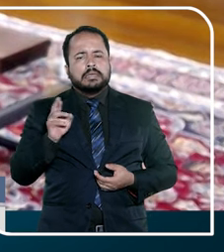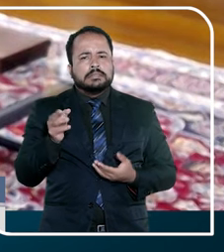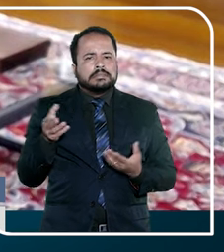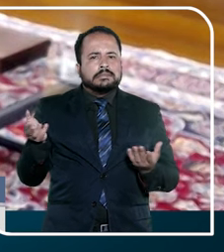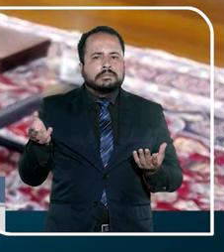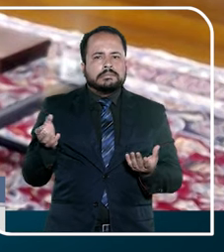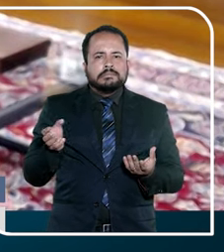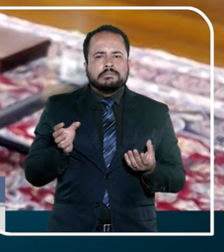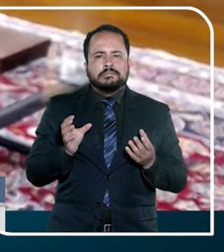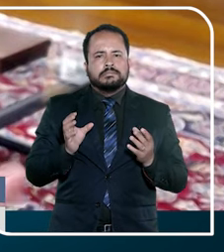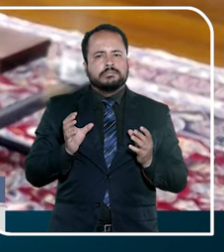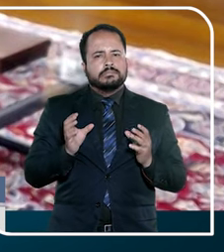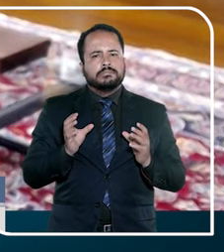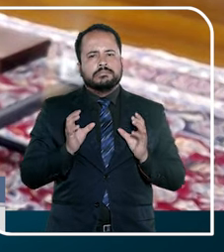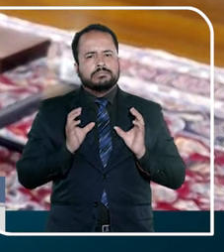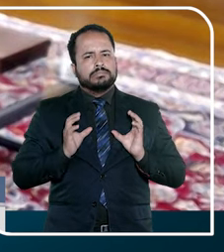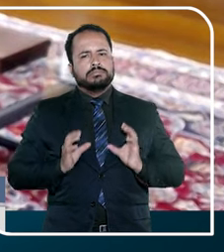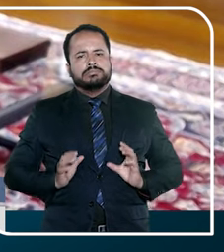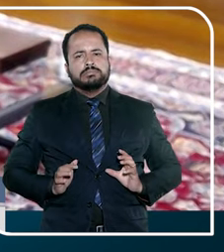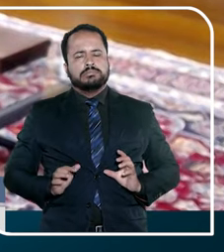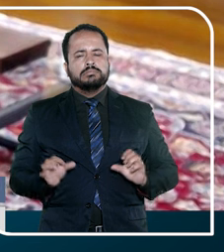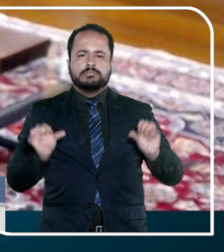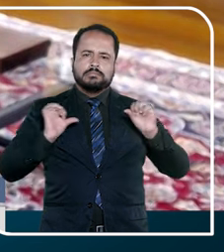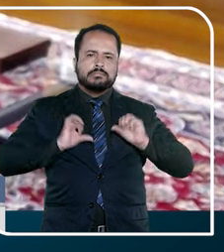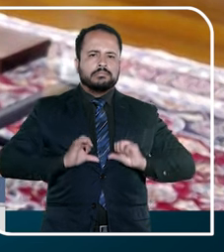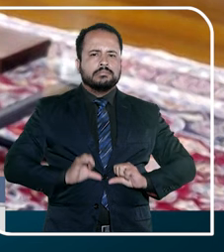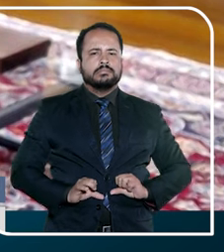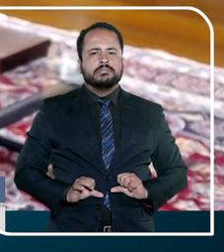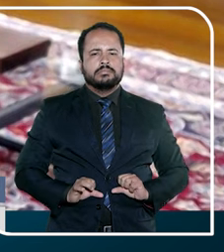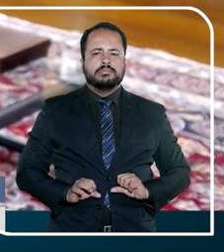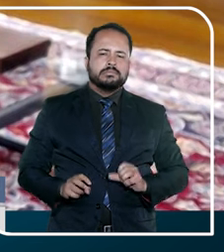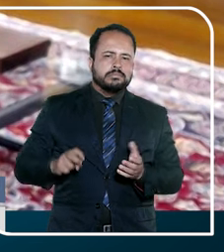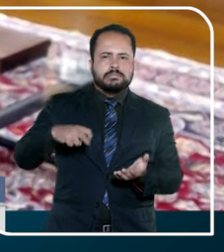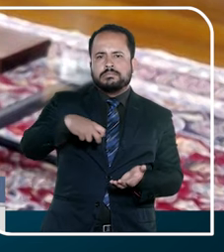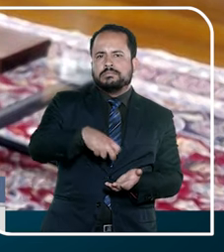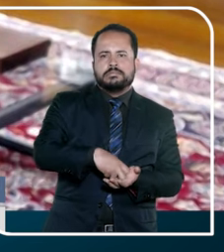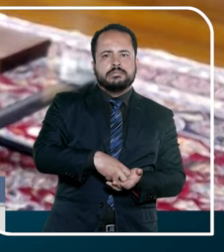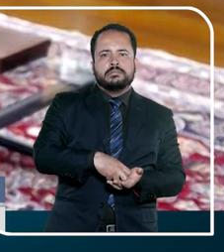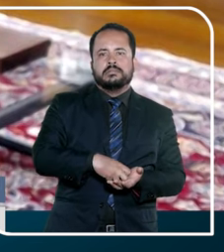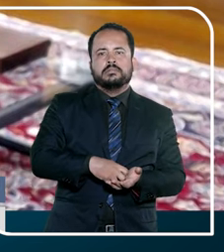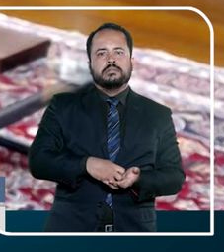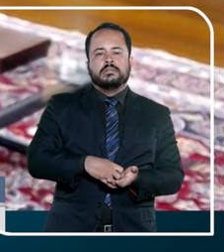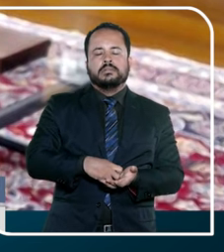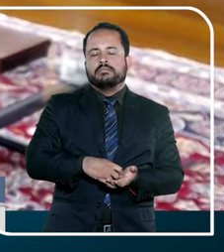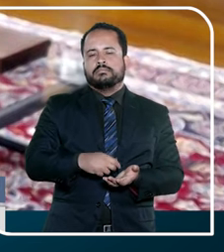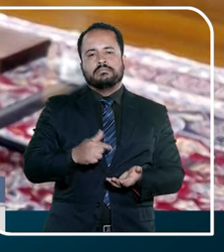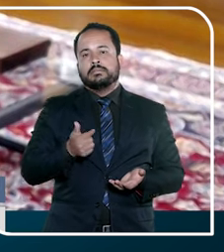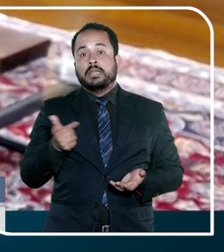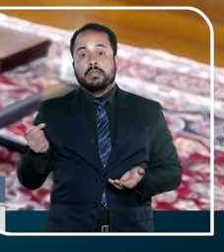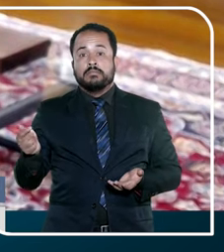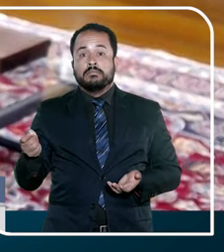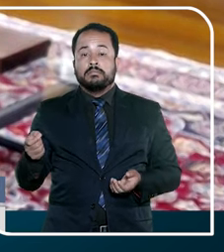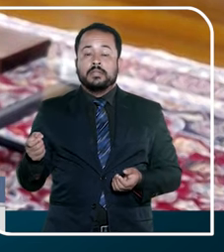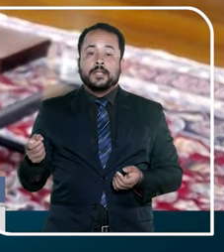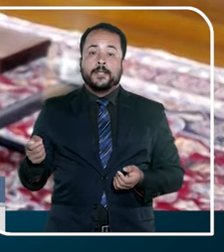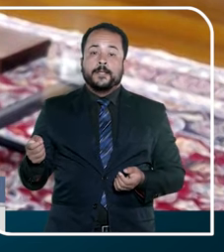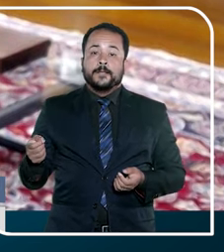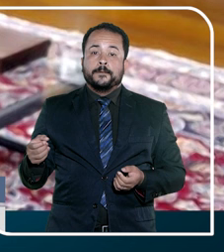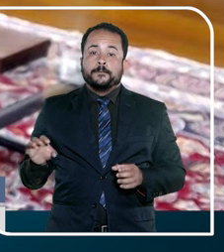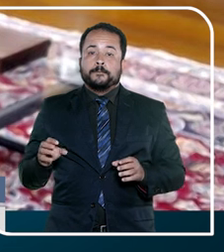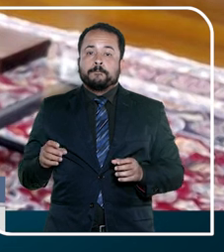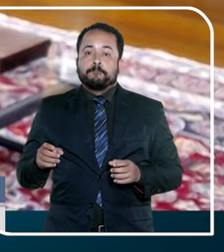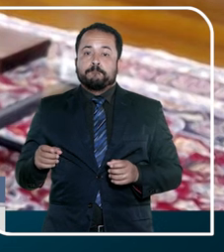questão mais ou menos parecida com aquela que falamos em relação ao contrabando de cigarros por quê Porque o